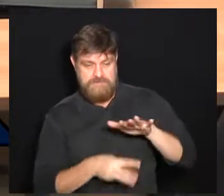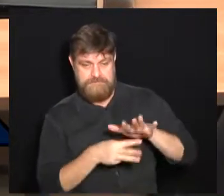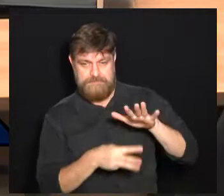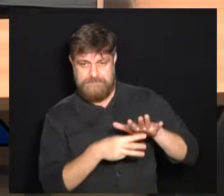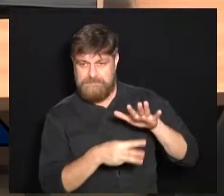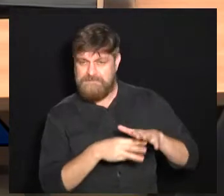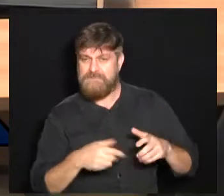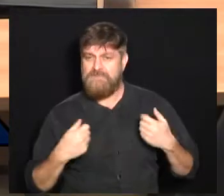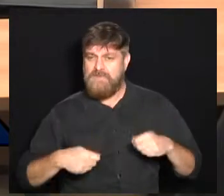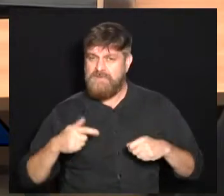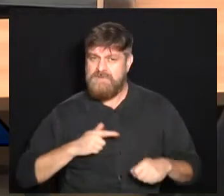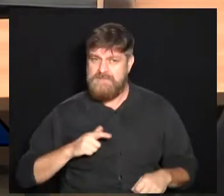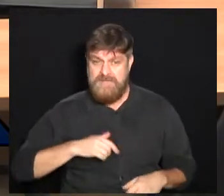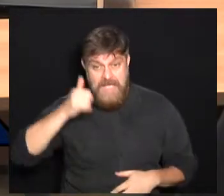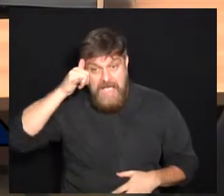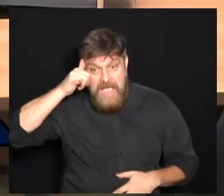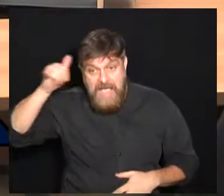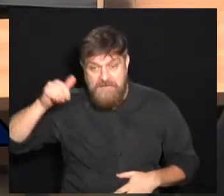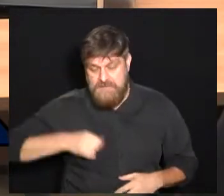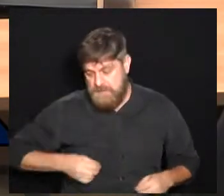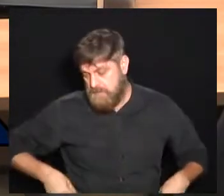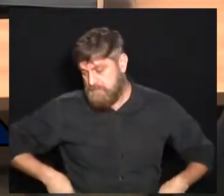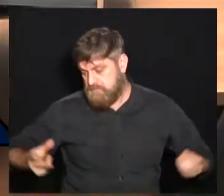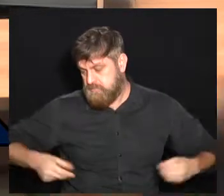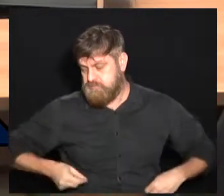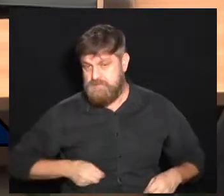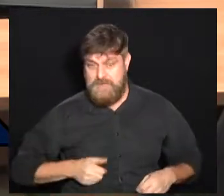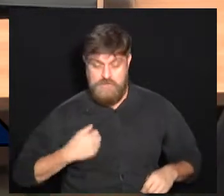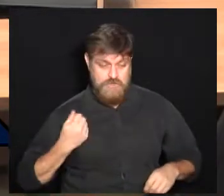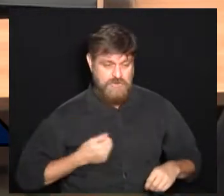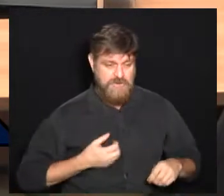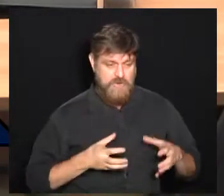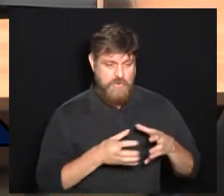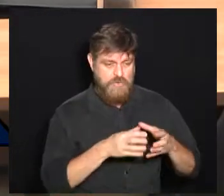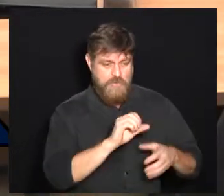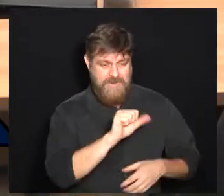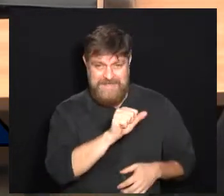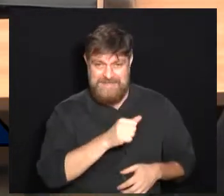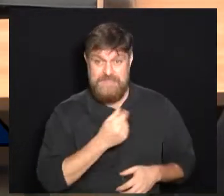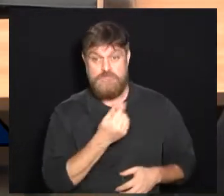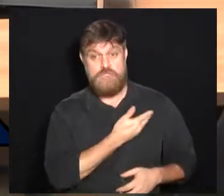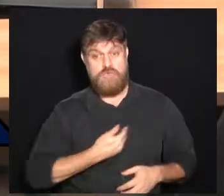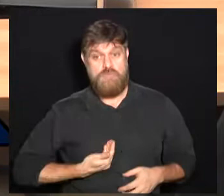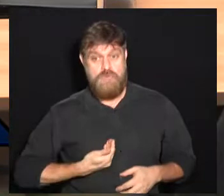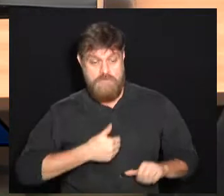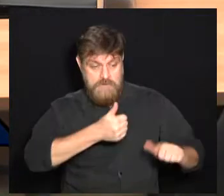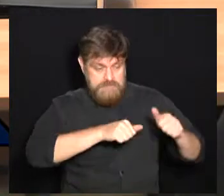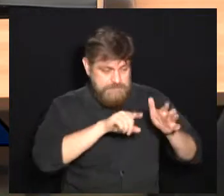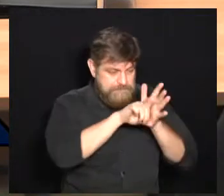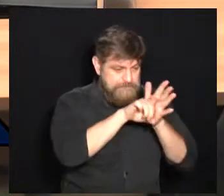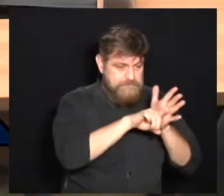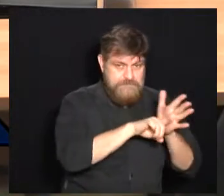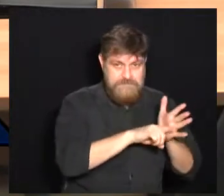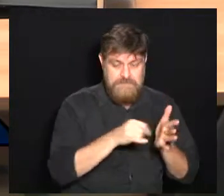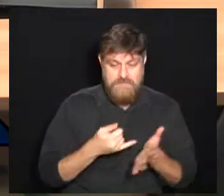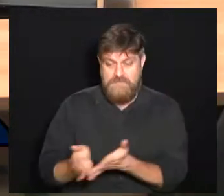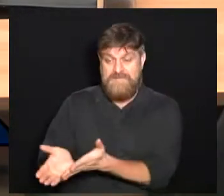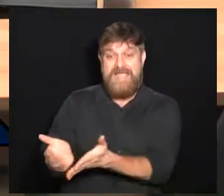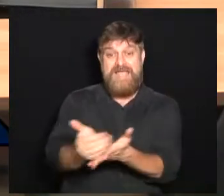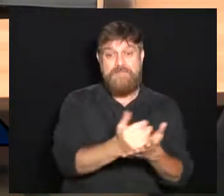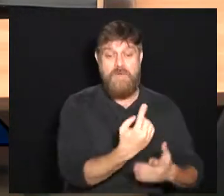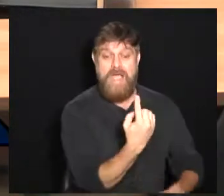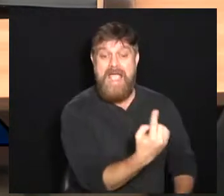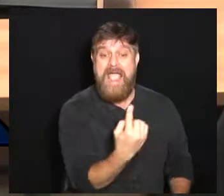ser combatida, e nós precisamos fiscalizar todas, porque dinheiro público é dinheiro pago com os impostos de cada